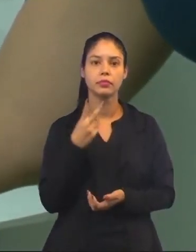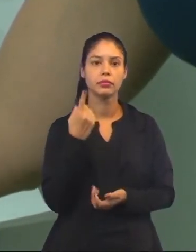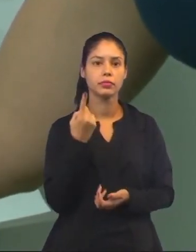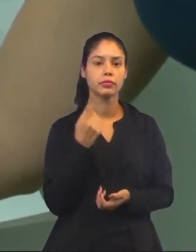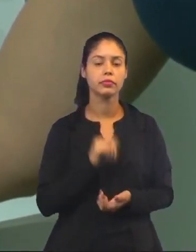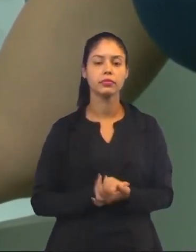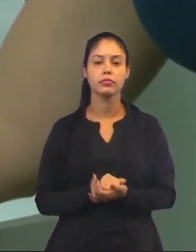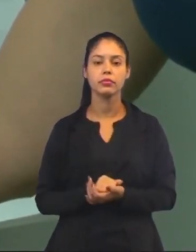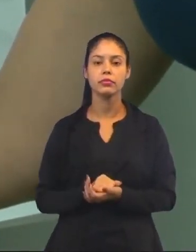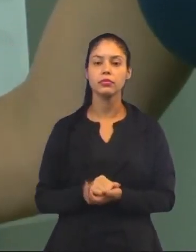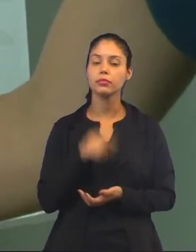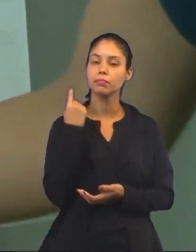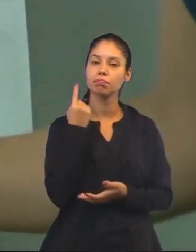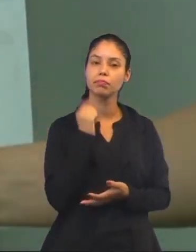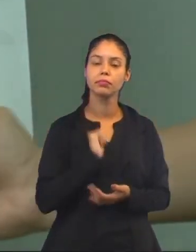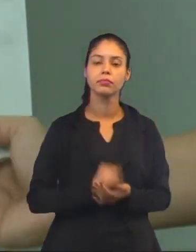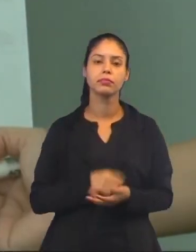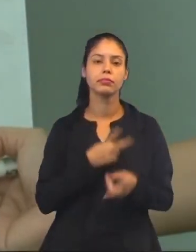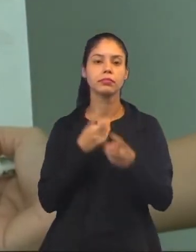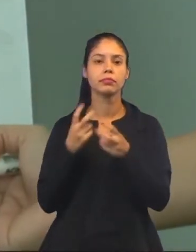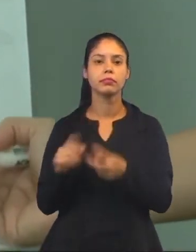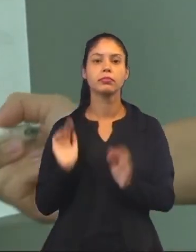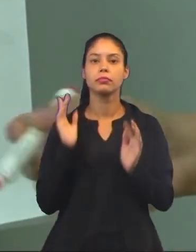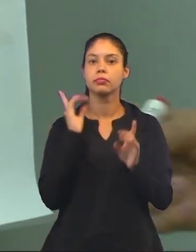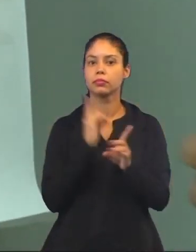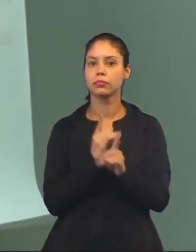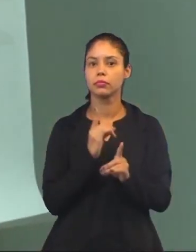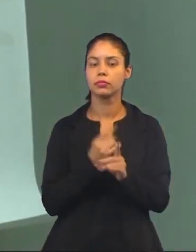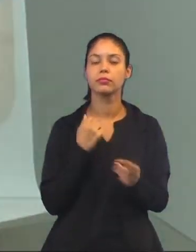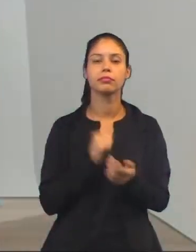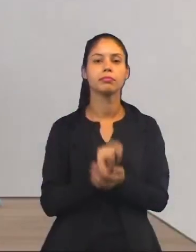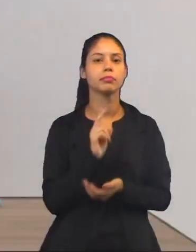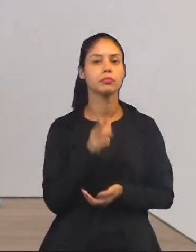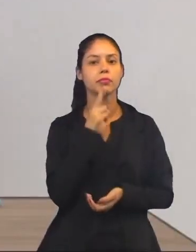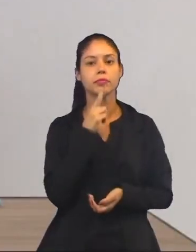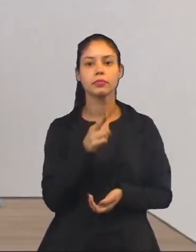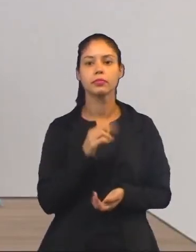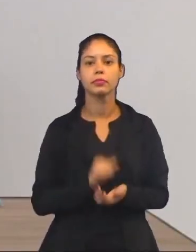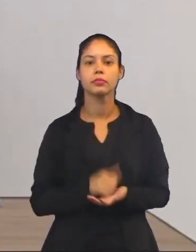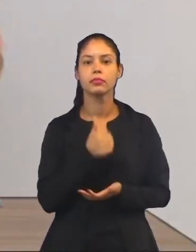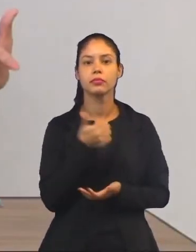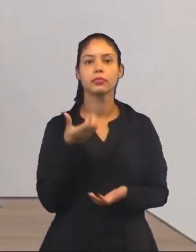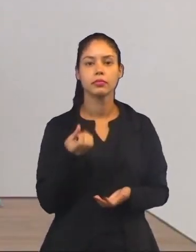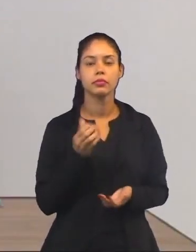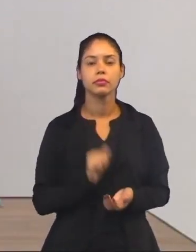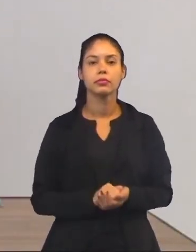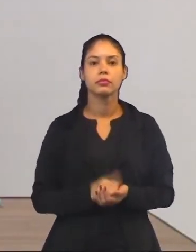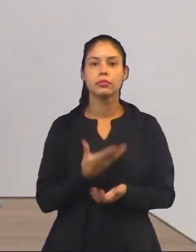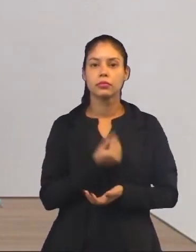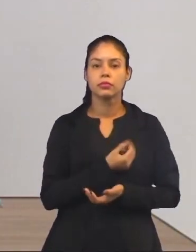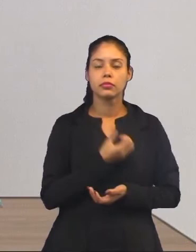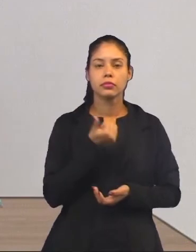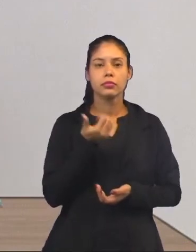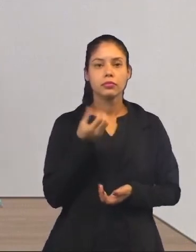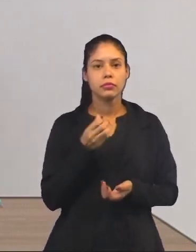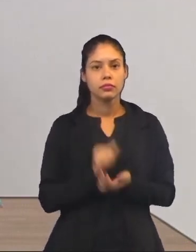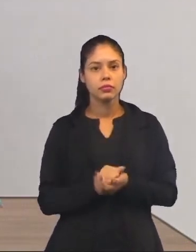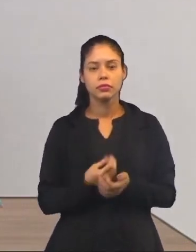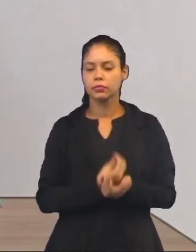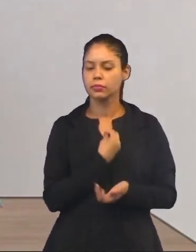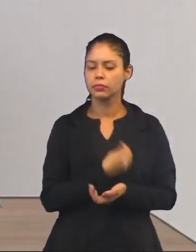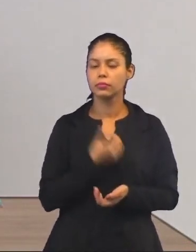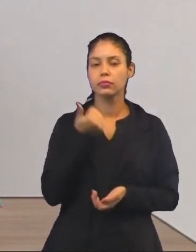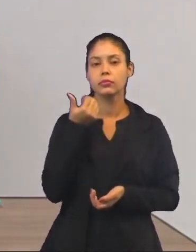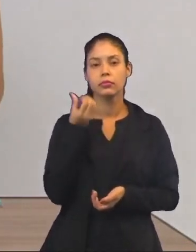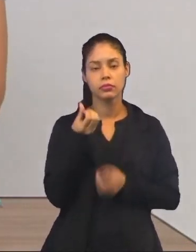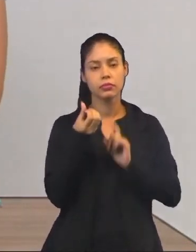2 menos 1, 1. Percebam que nós encontramos o mesmo resultado, 16. No número 16, nós temos a presença